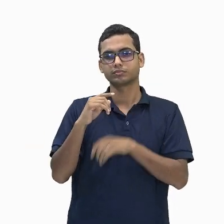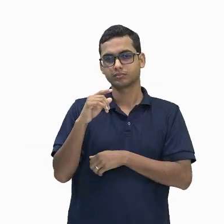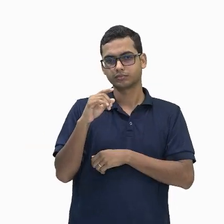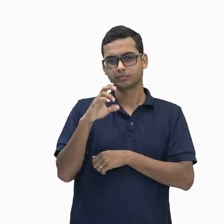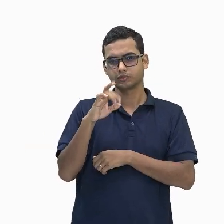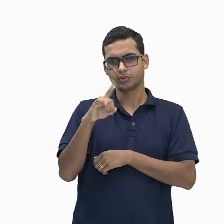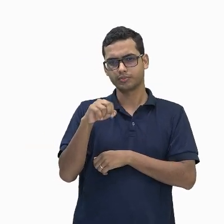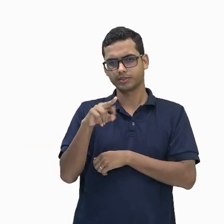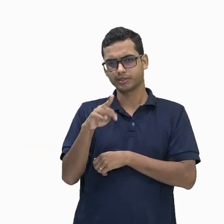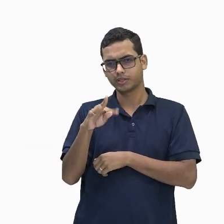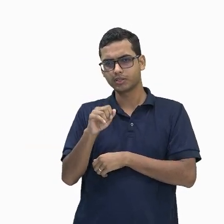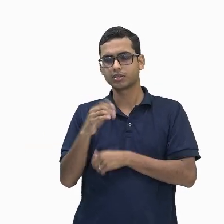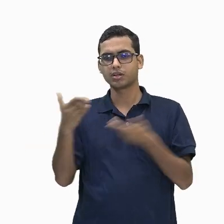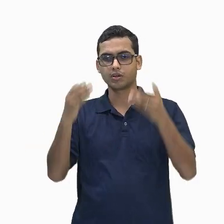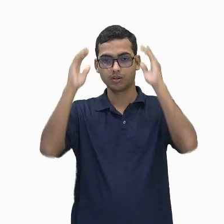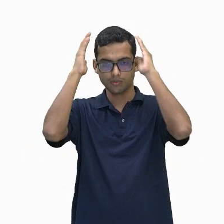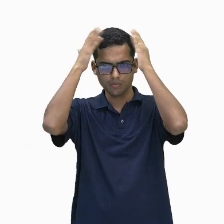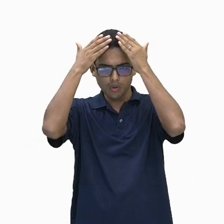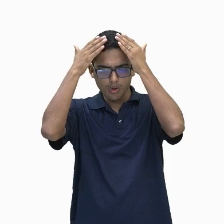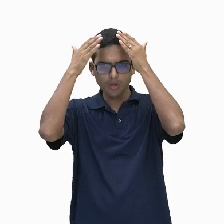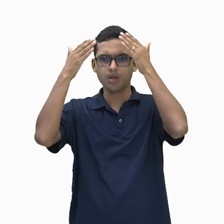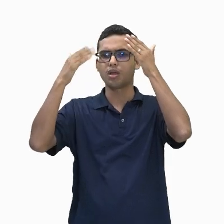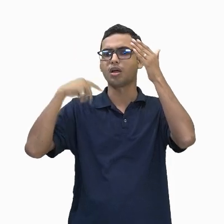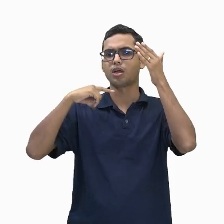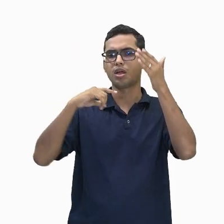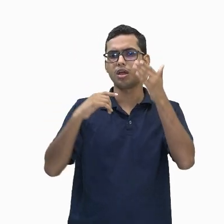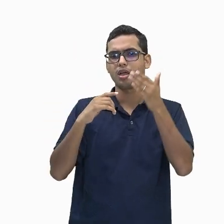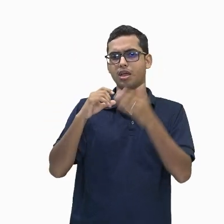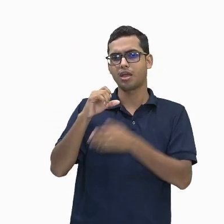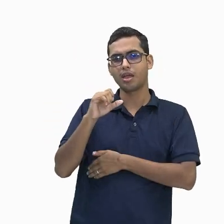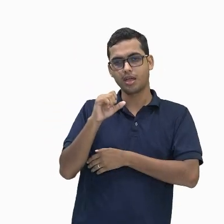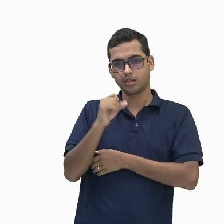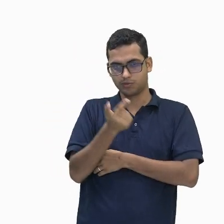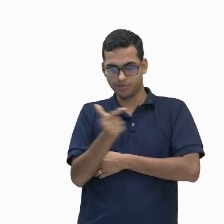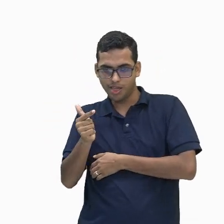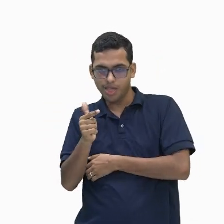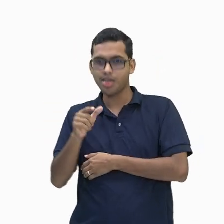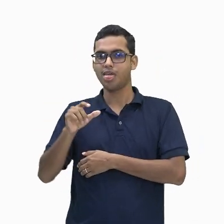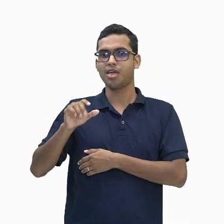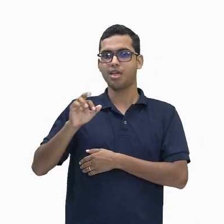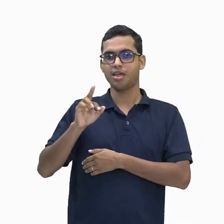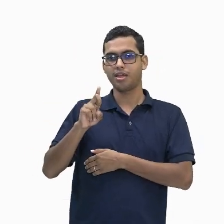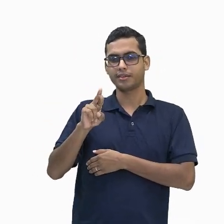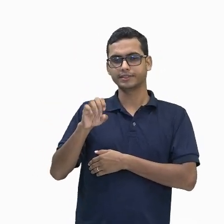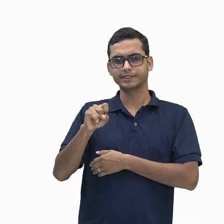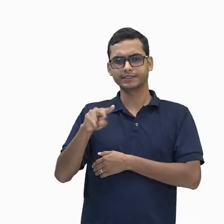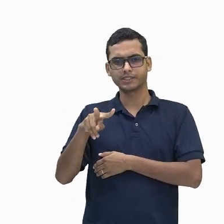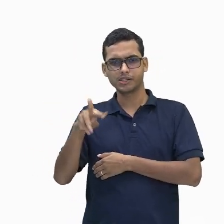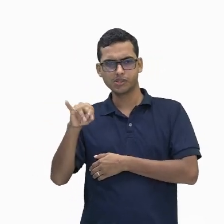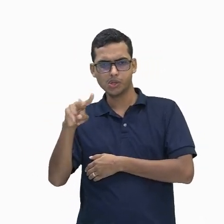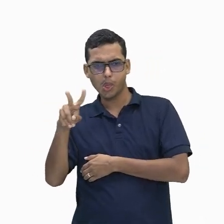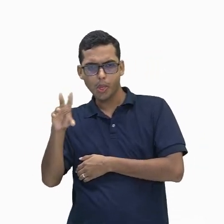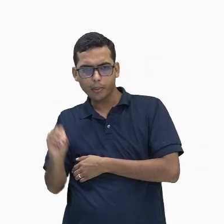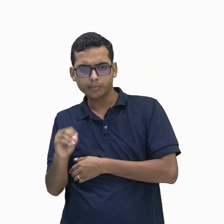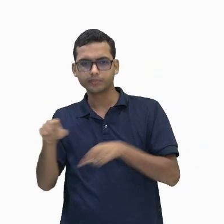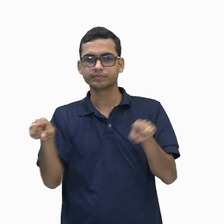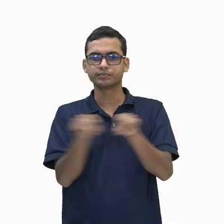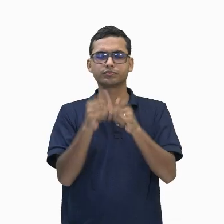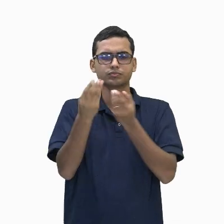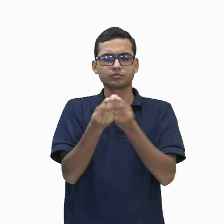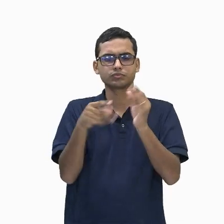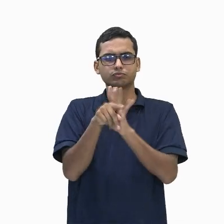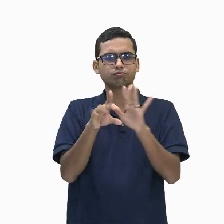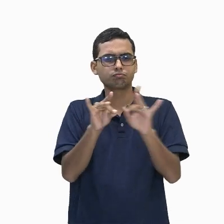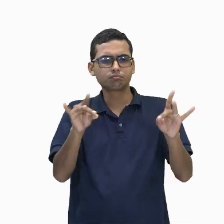característica recessiva. A textura do cabelo, o cabelo cacheado e crespo é dominante em relação ao